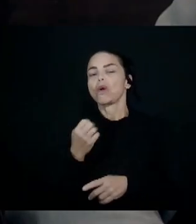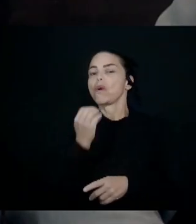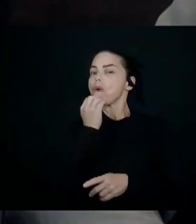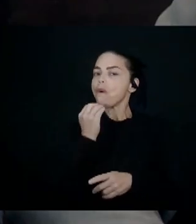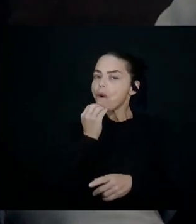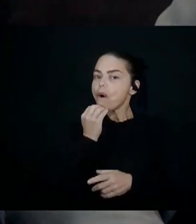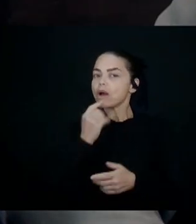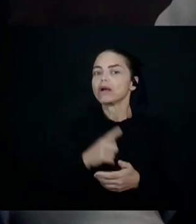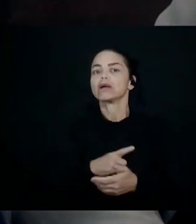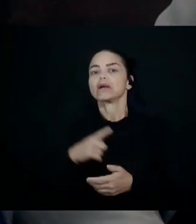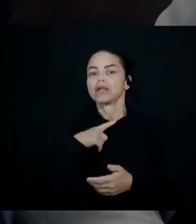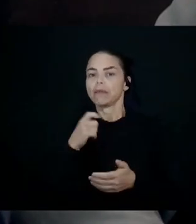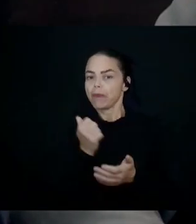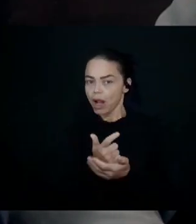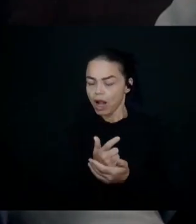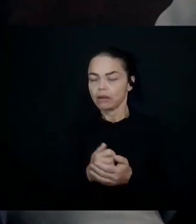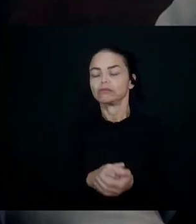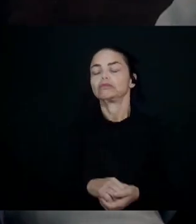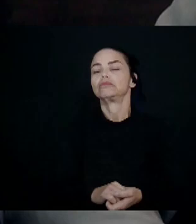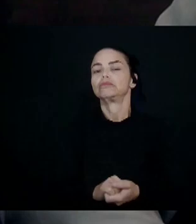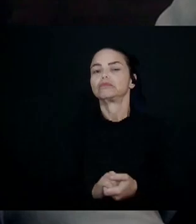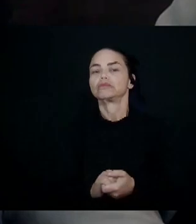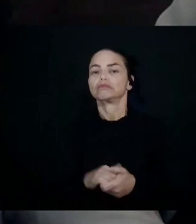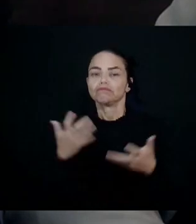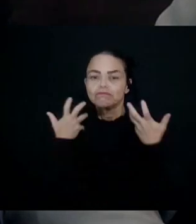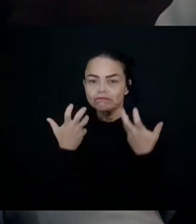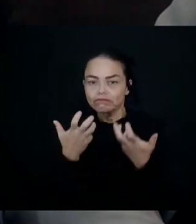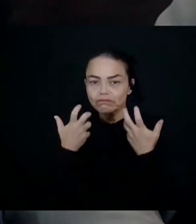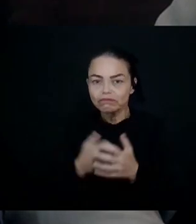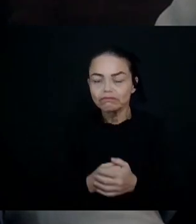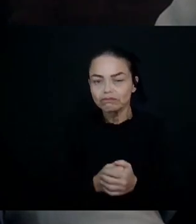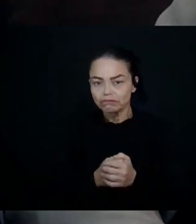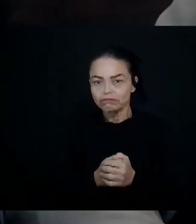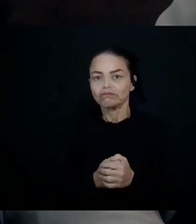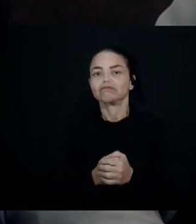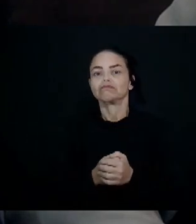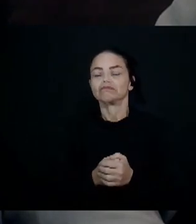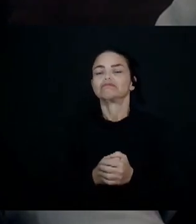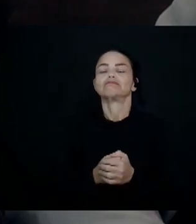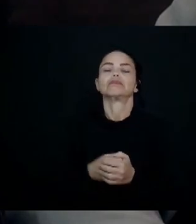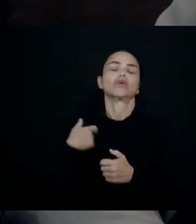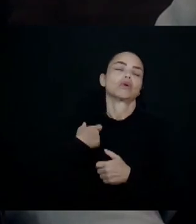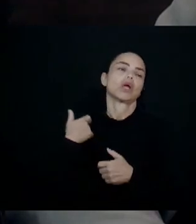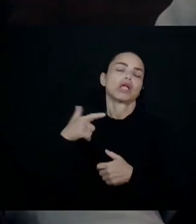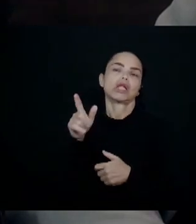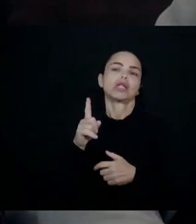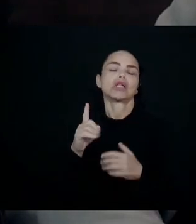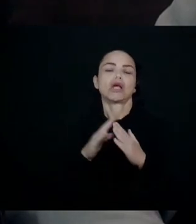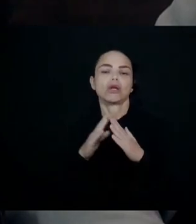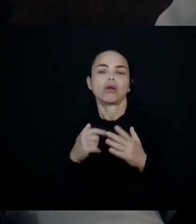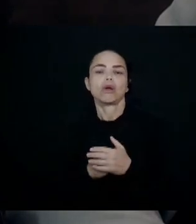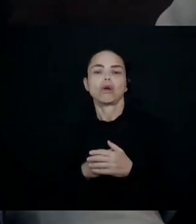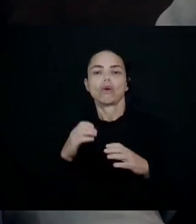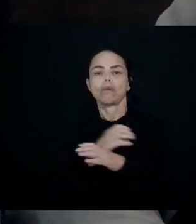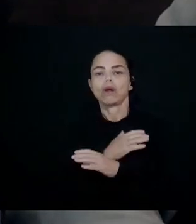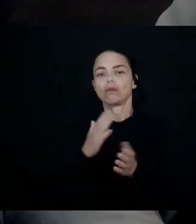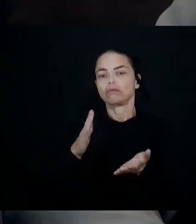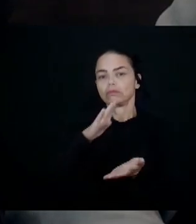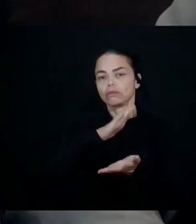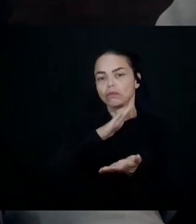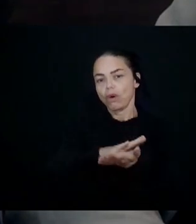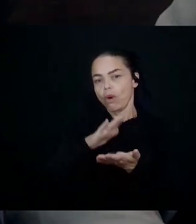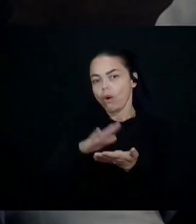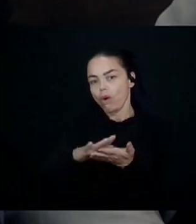você é aquela pessoa que quer não sair tanto de casa para você fechar aquele seu álbum, então encontrar